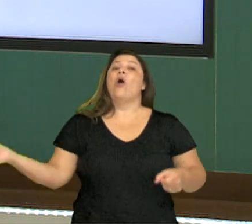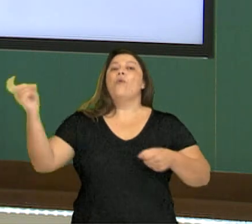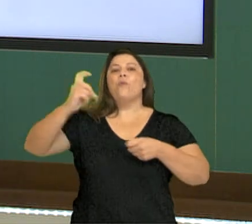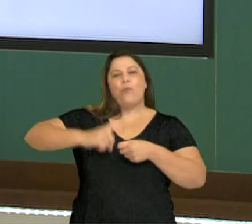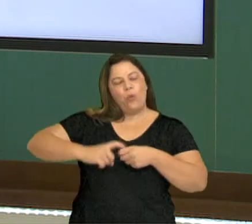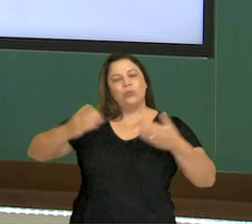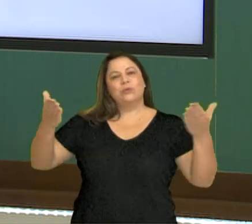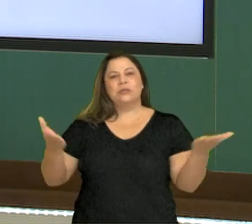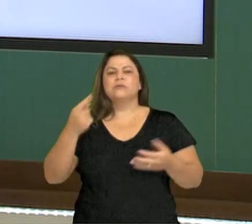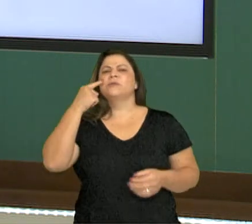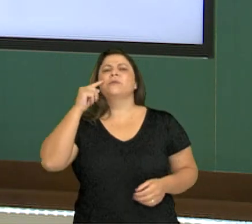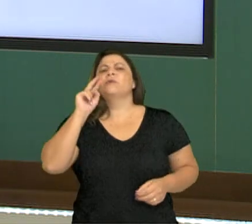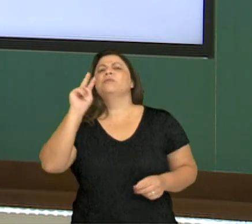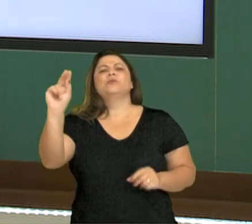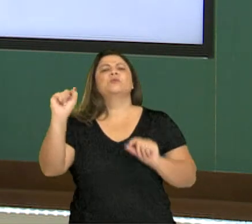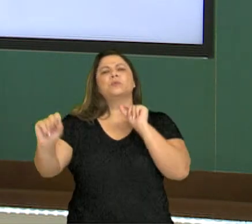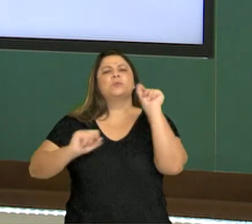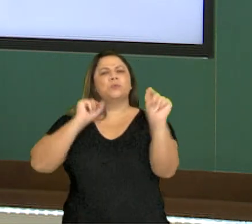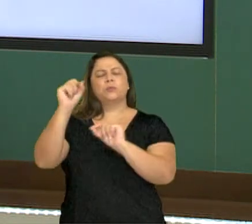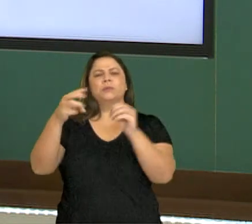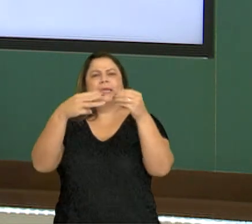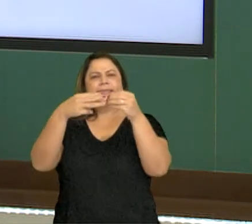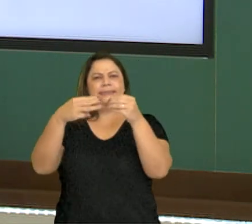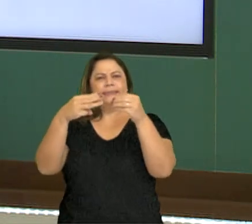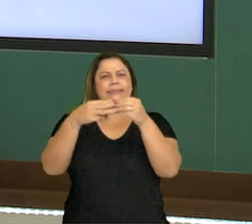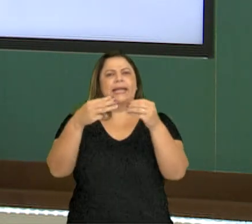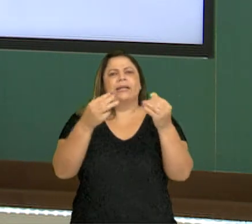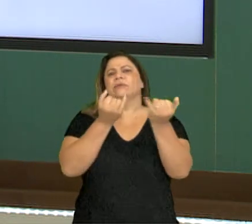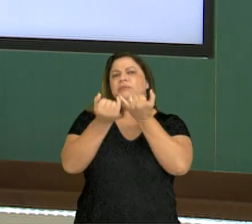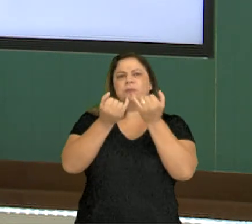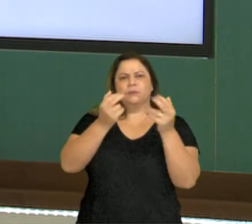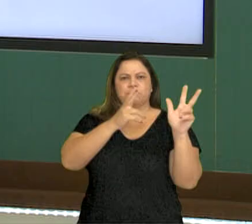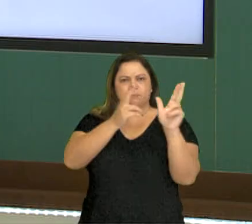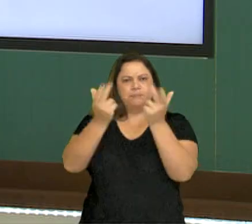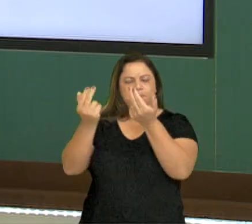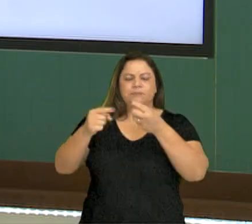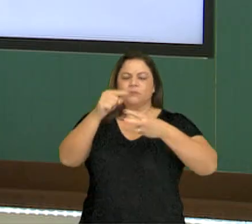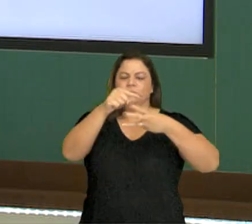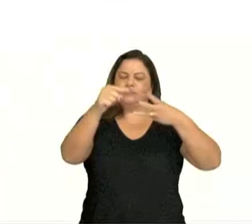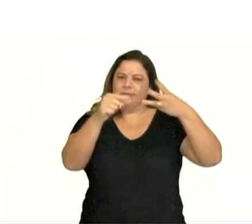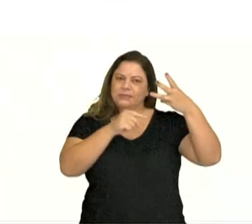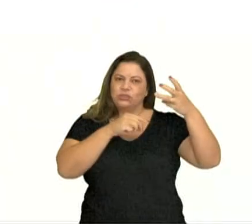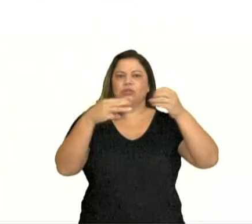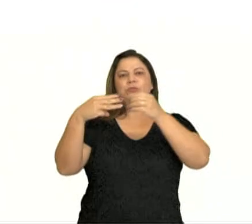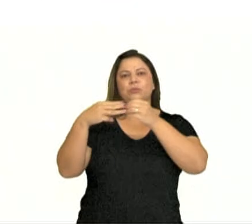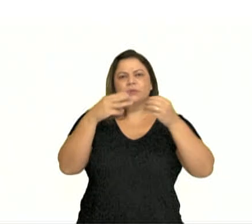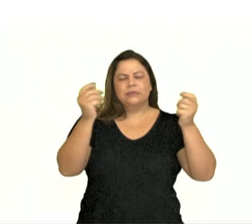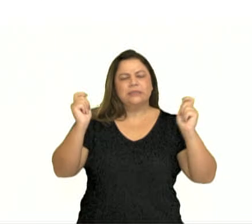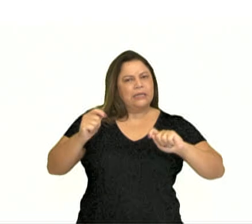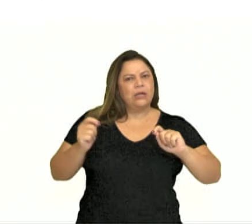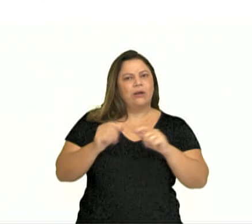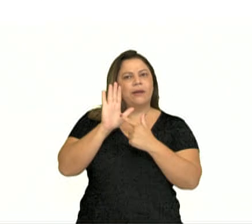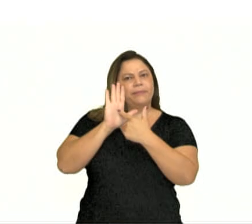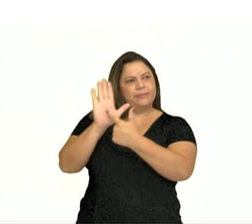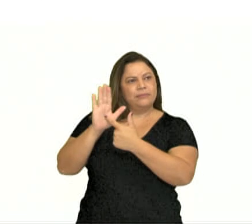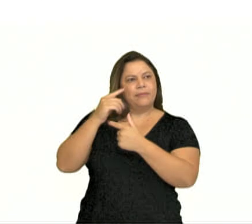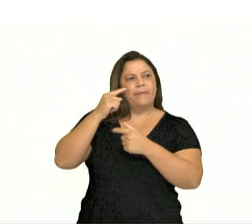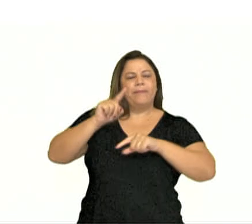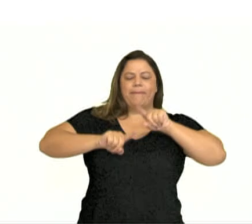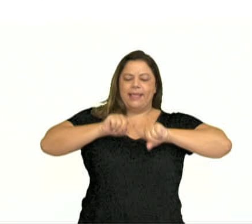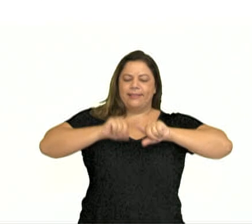Retornamos e vamos ver o que, que essas células têm em comum? Os três, né, os três tipos celulares apresentam material